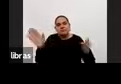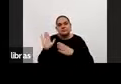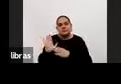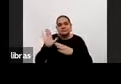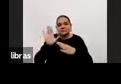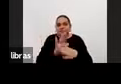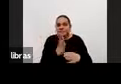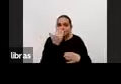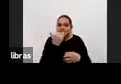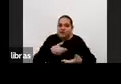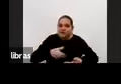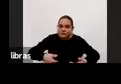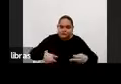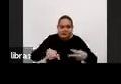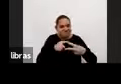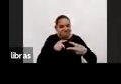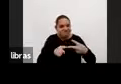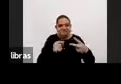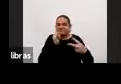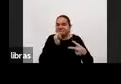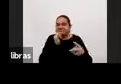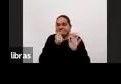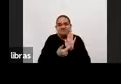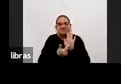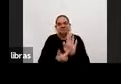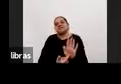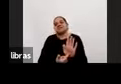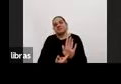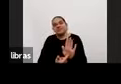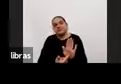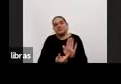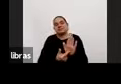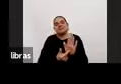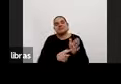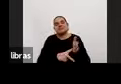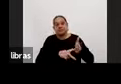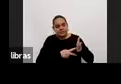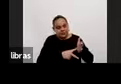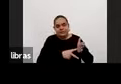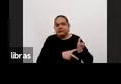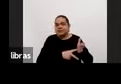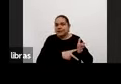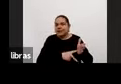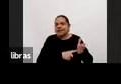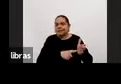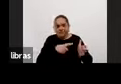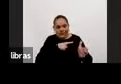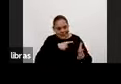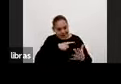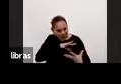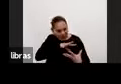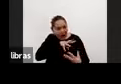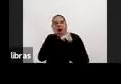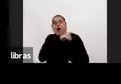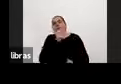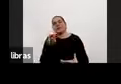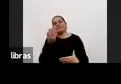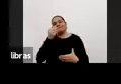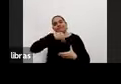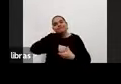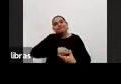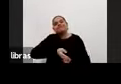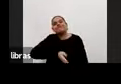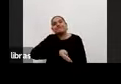Paulo, são dois exemplos que mostram como o movimento sindical tem a alma, a sensibilidade e o